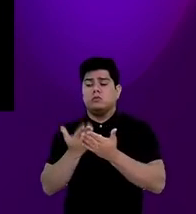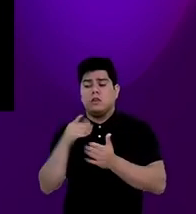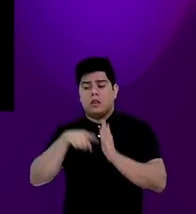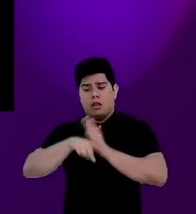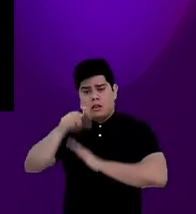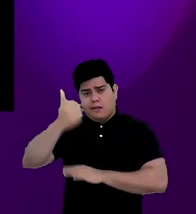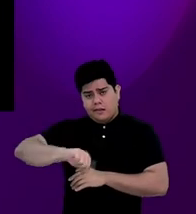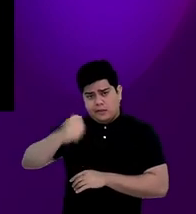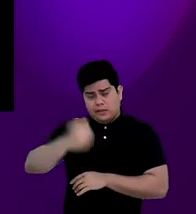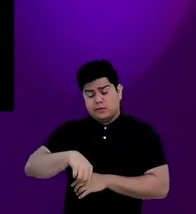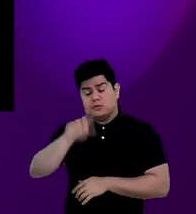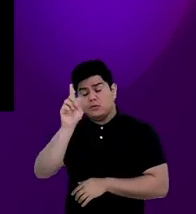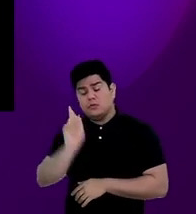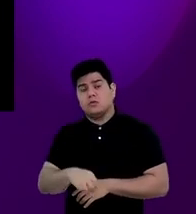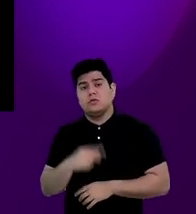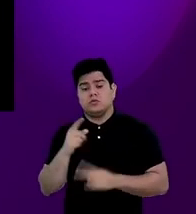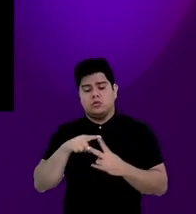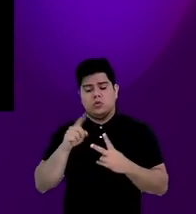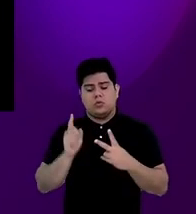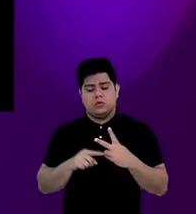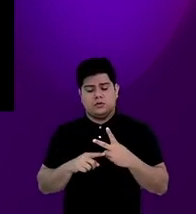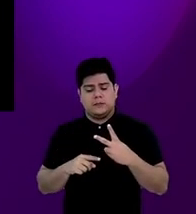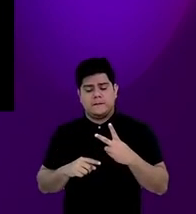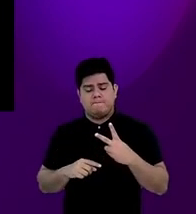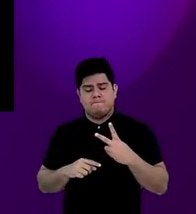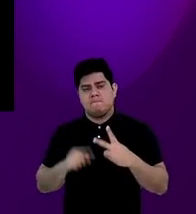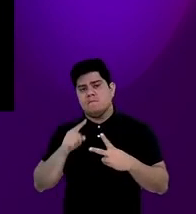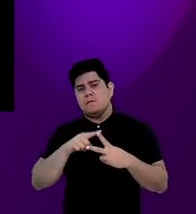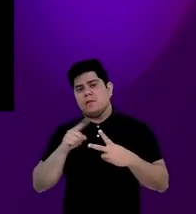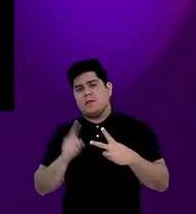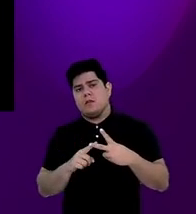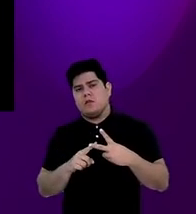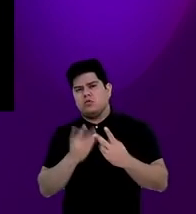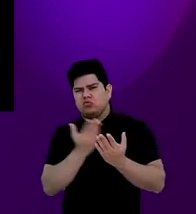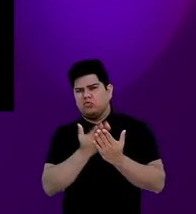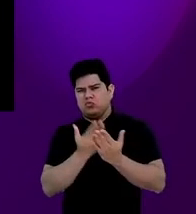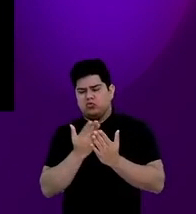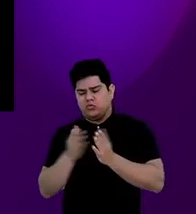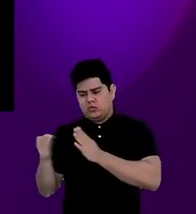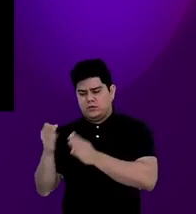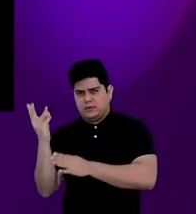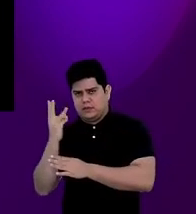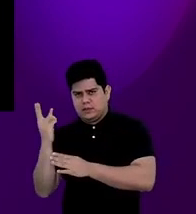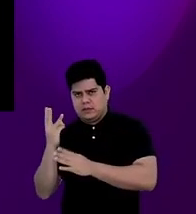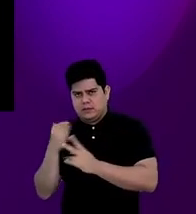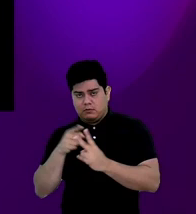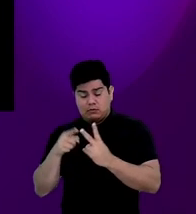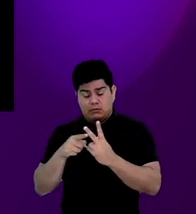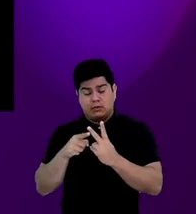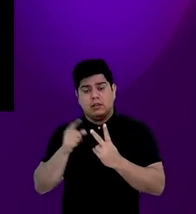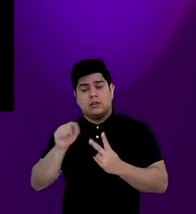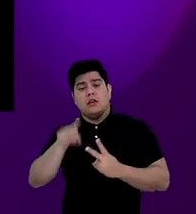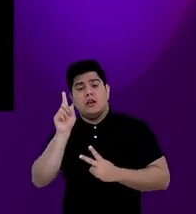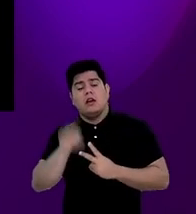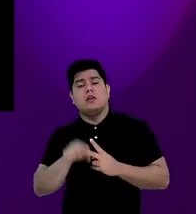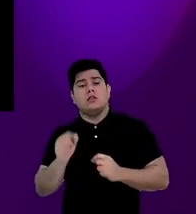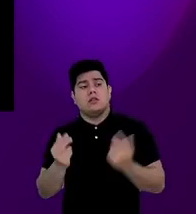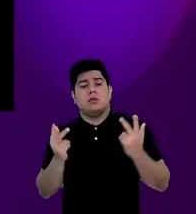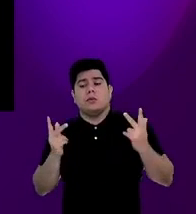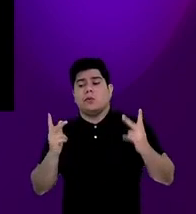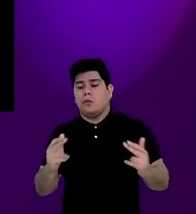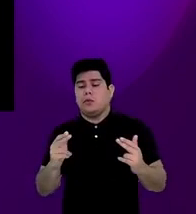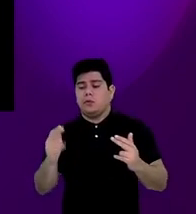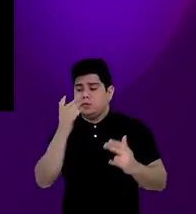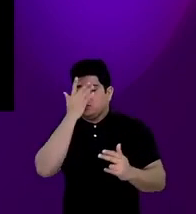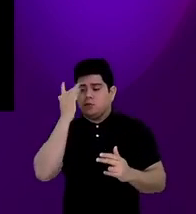analisou, né, dois estudos de fase 3 e 2 cortes observacionais, exatamente com a mesma